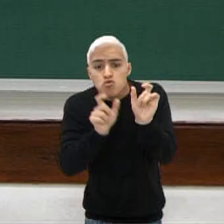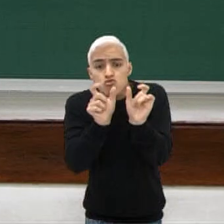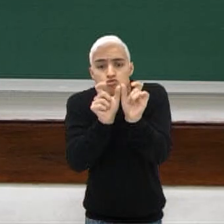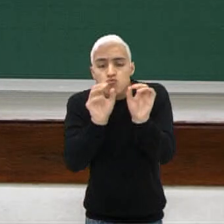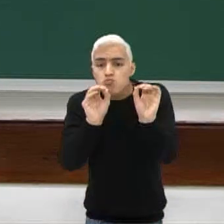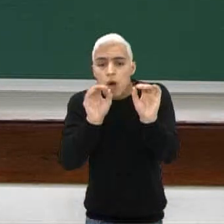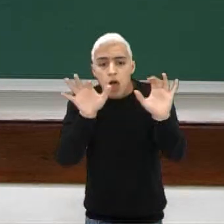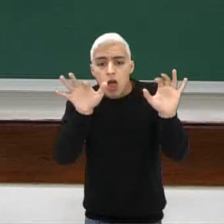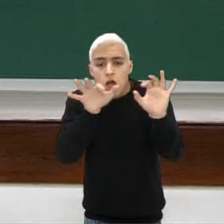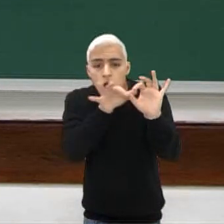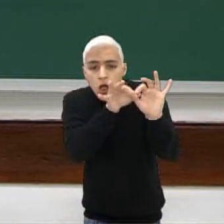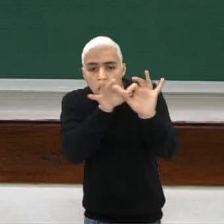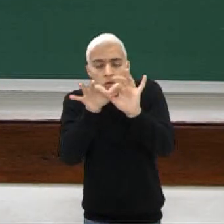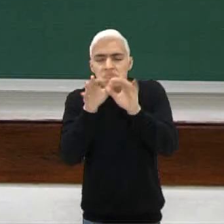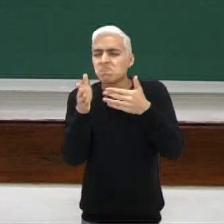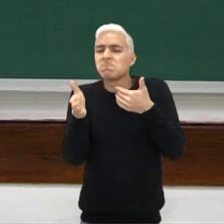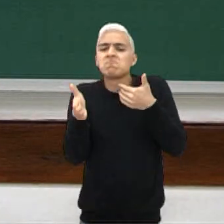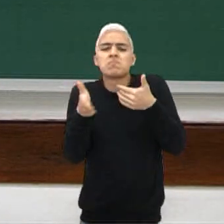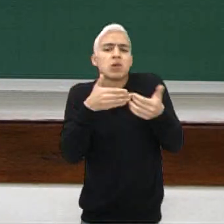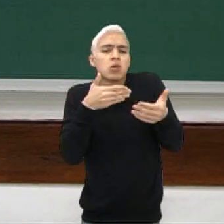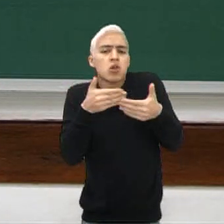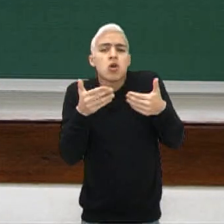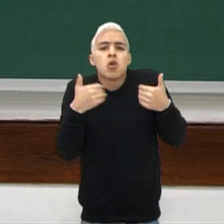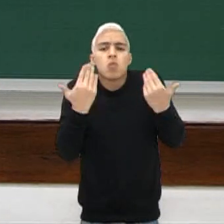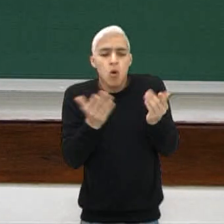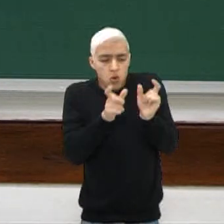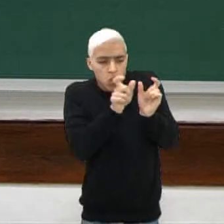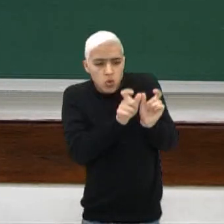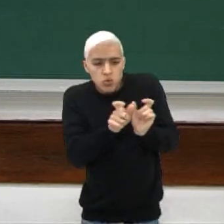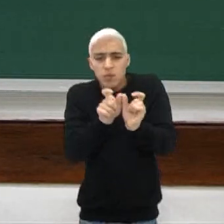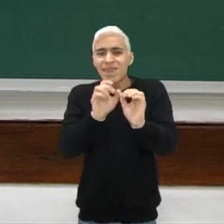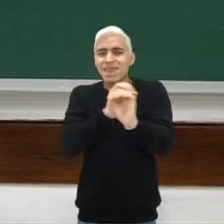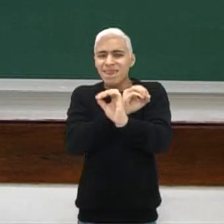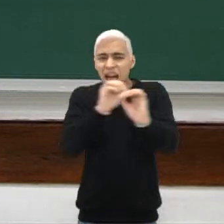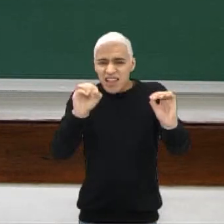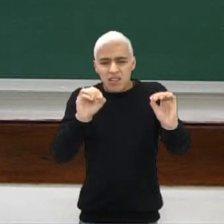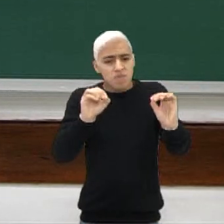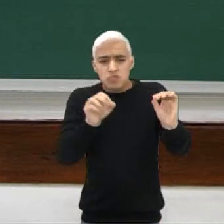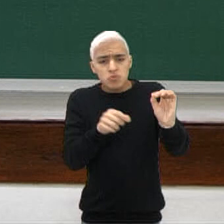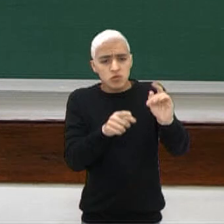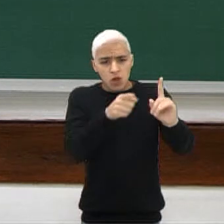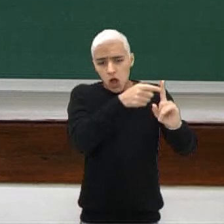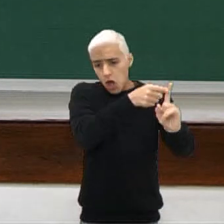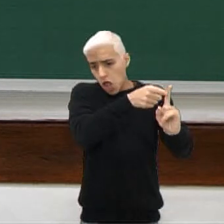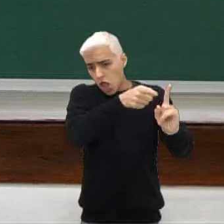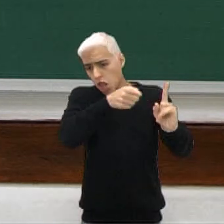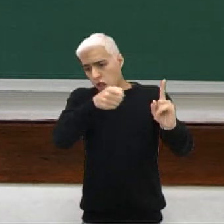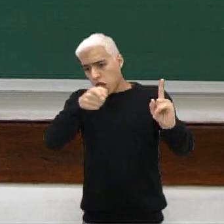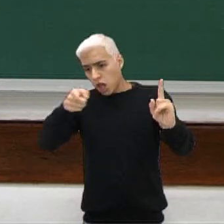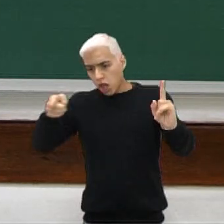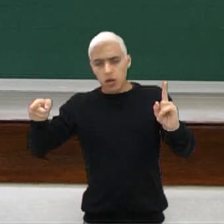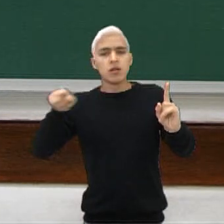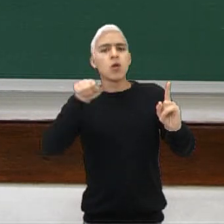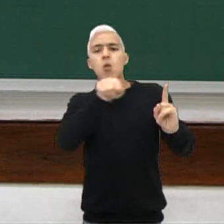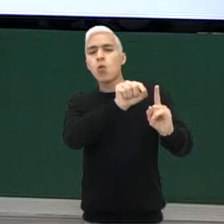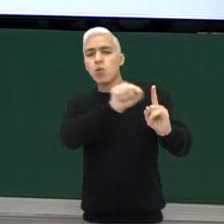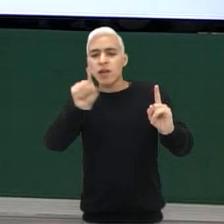conjunções, indiferente de qual conjunção seja, tá? Se eu não tiver a conjunção, ela